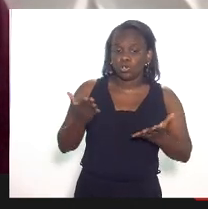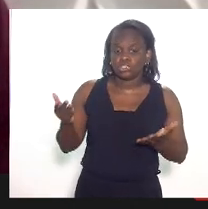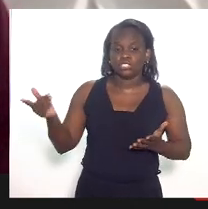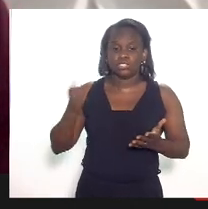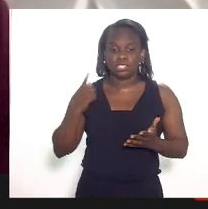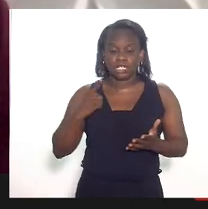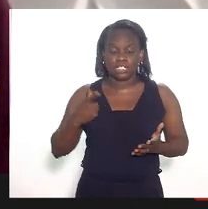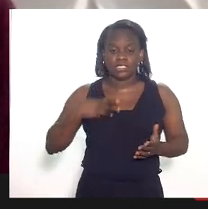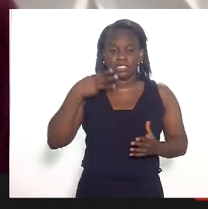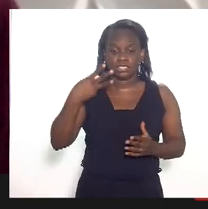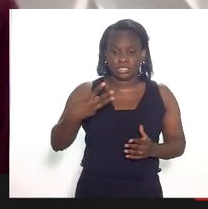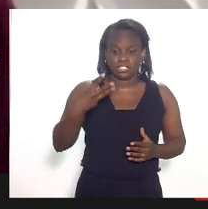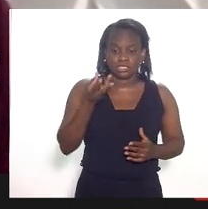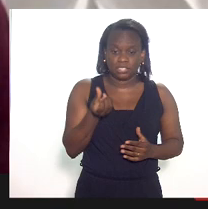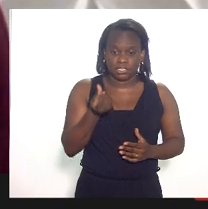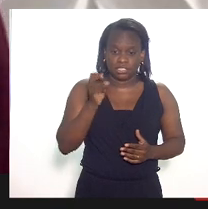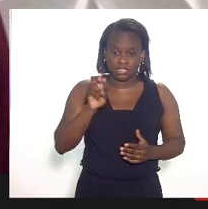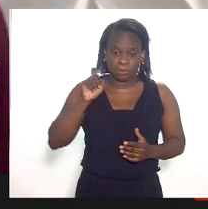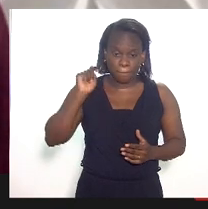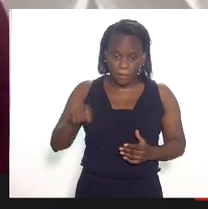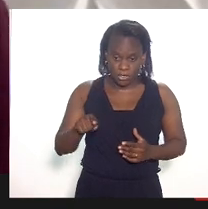conta com